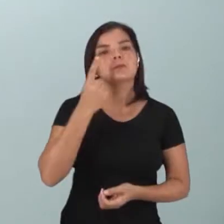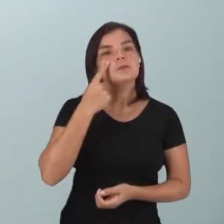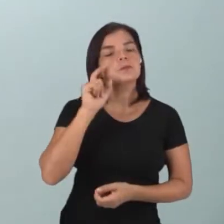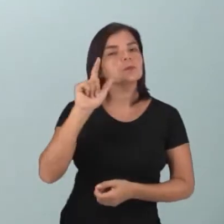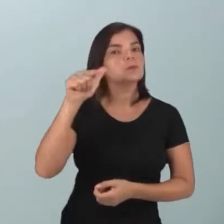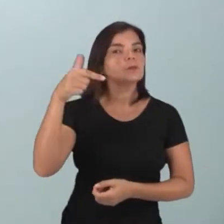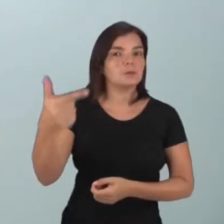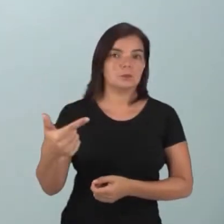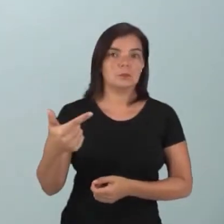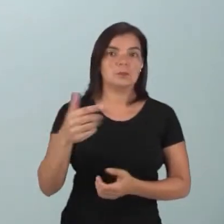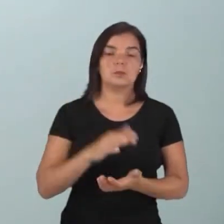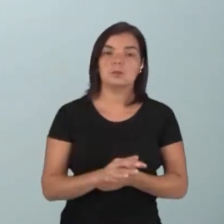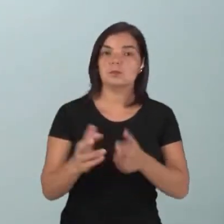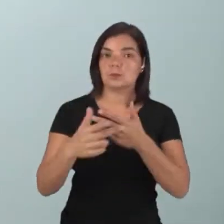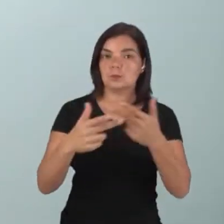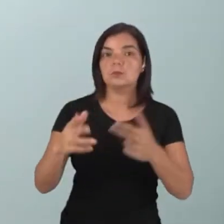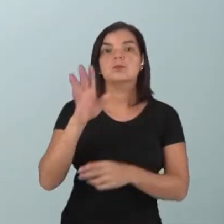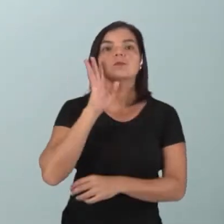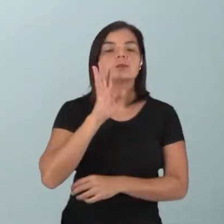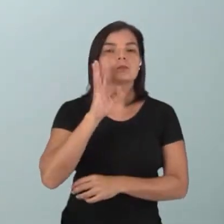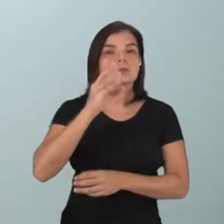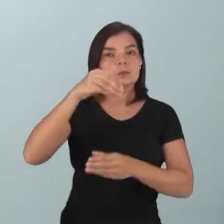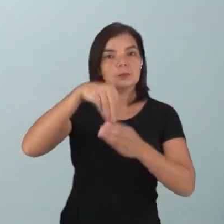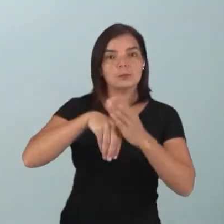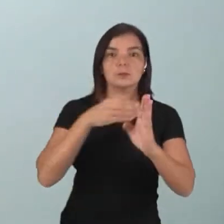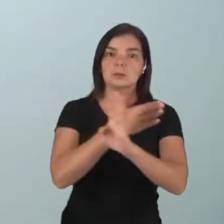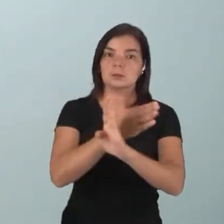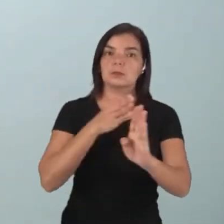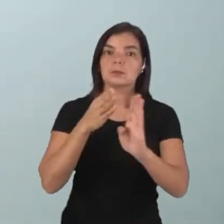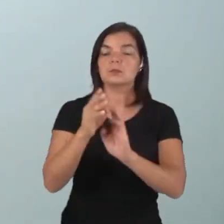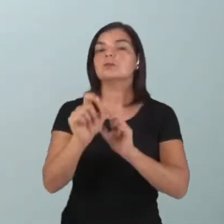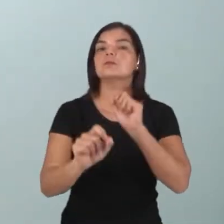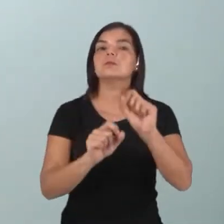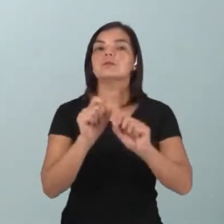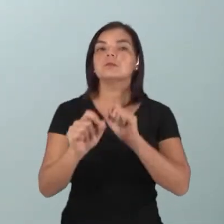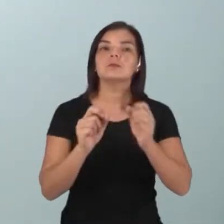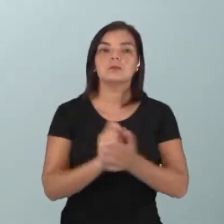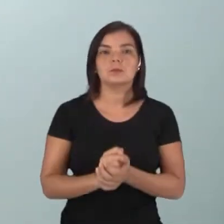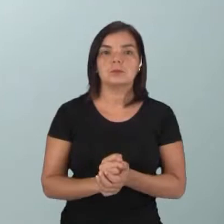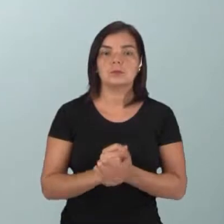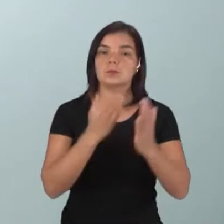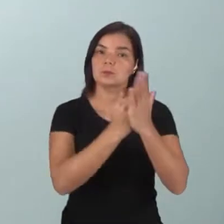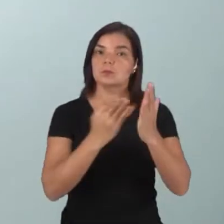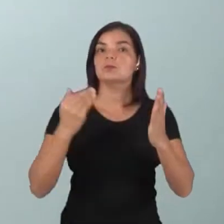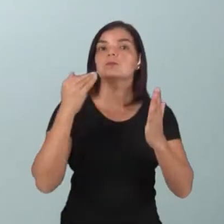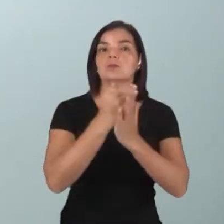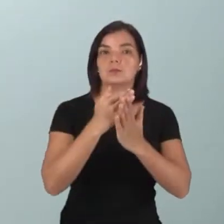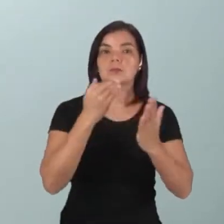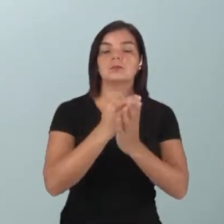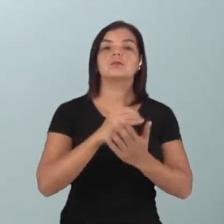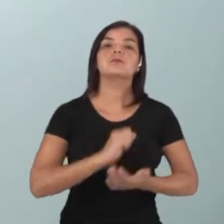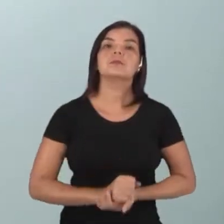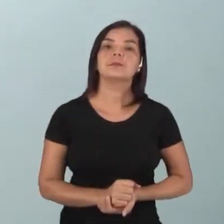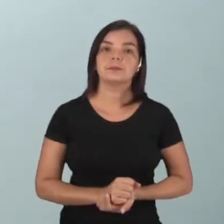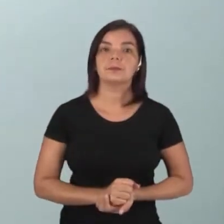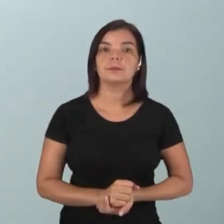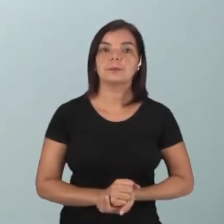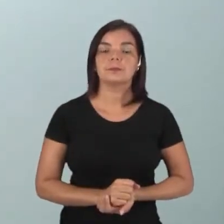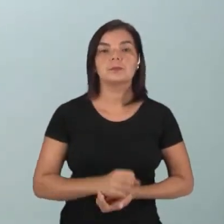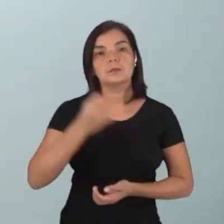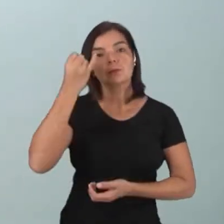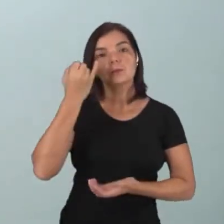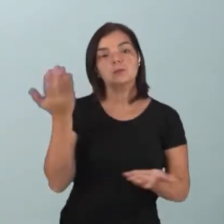ver outra coisa interessante dentro dessa modalidade é a superação, né? A sua